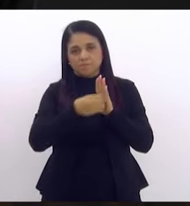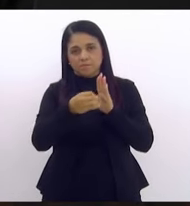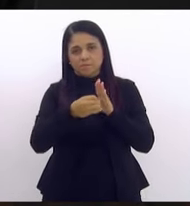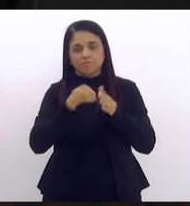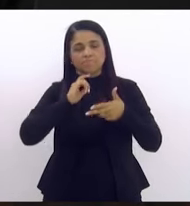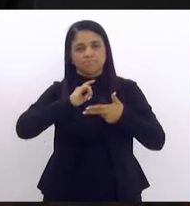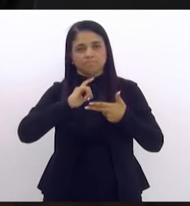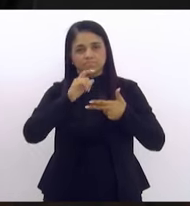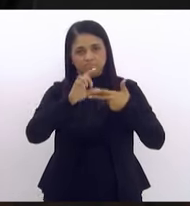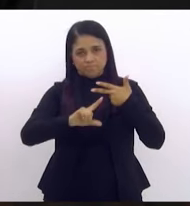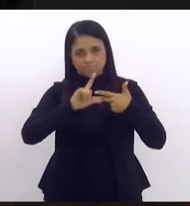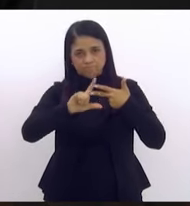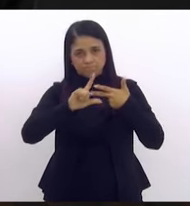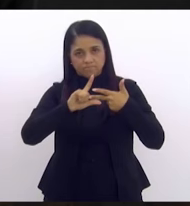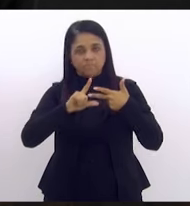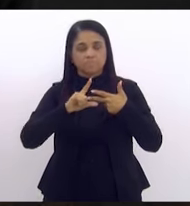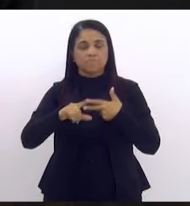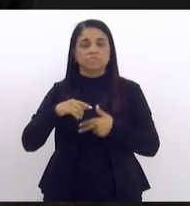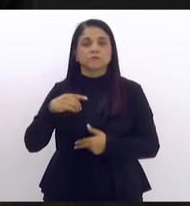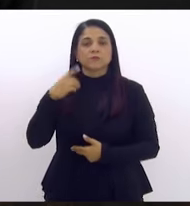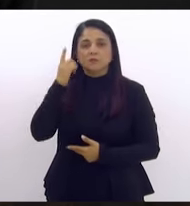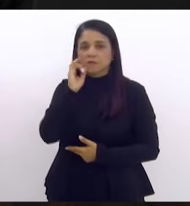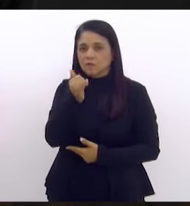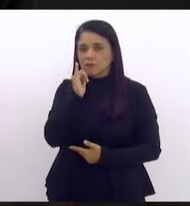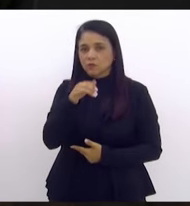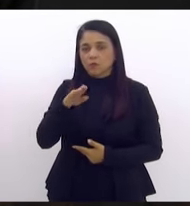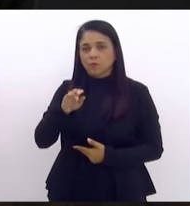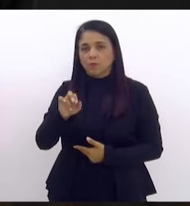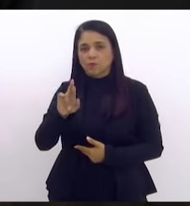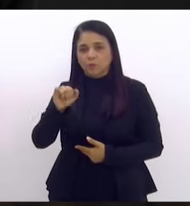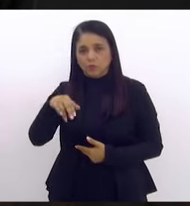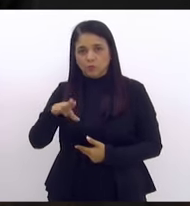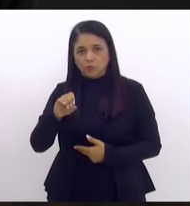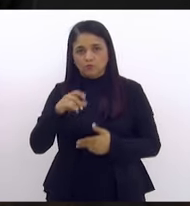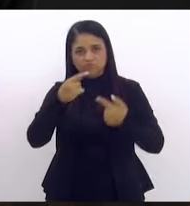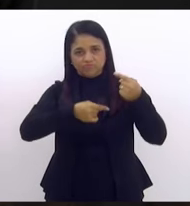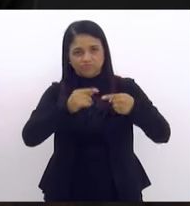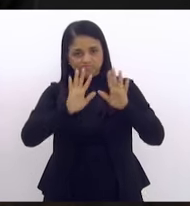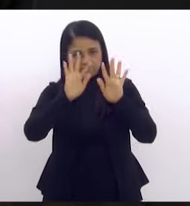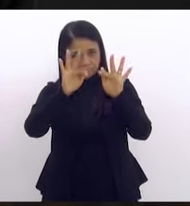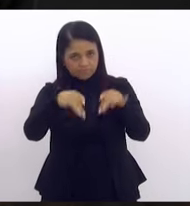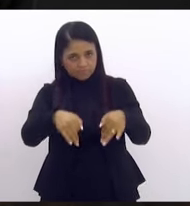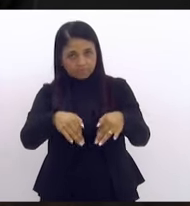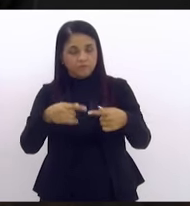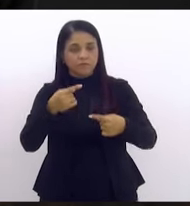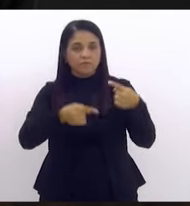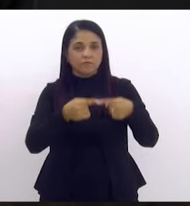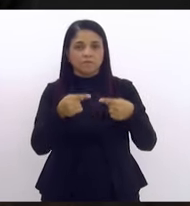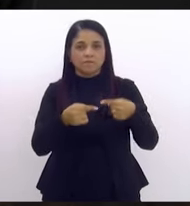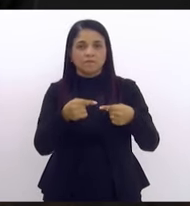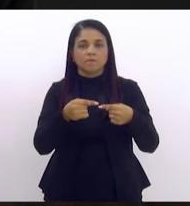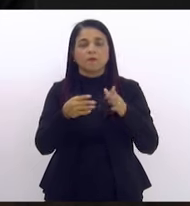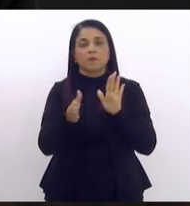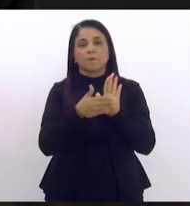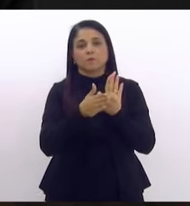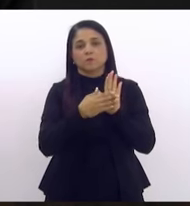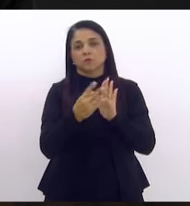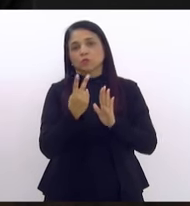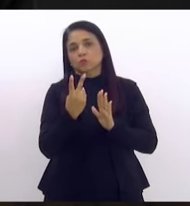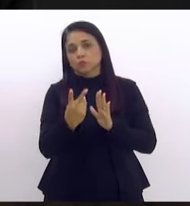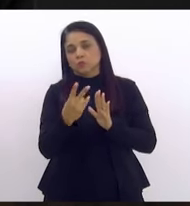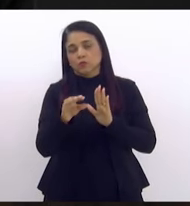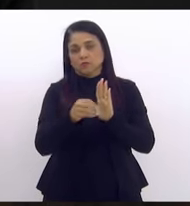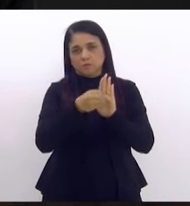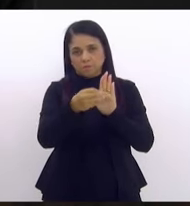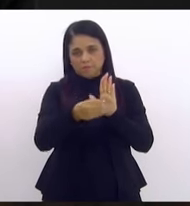Legislativas favorável, relator deputado Bruno Dauaire. Em discussão, não havendo quem queira discutir, encerrada a discussão, a presente proposta recebeu